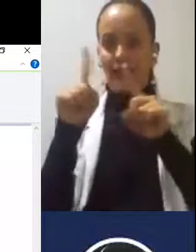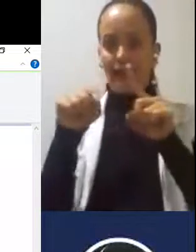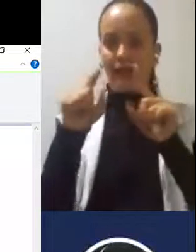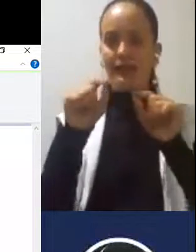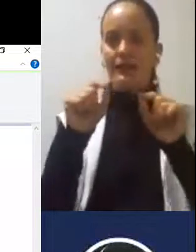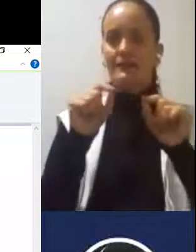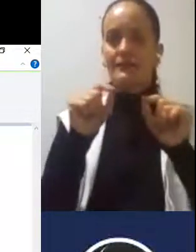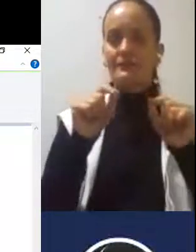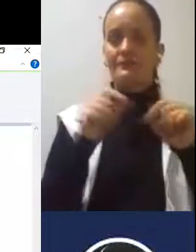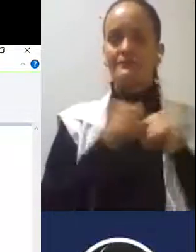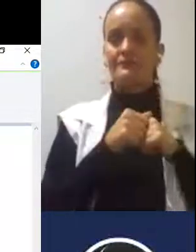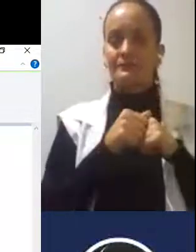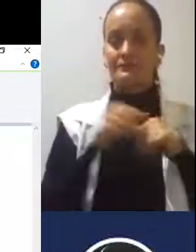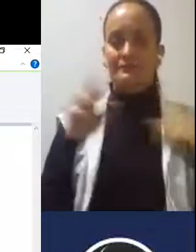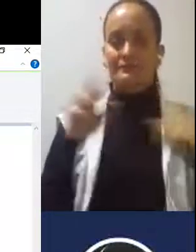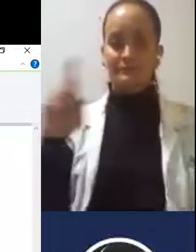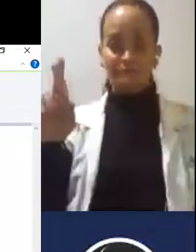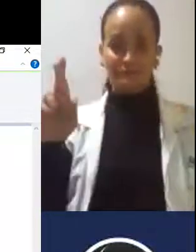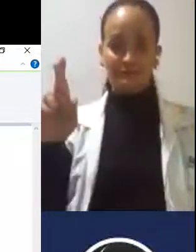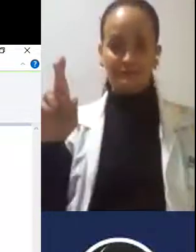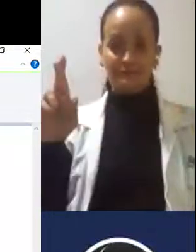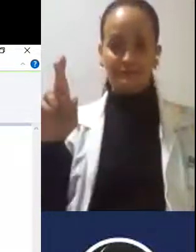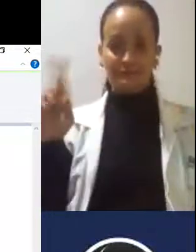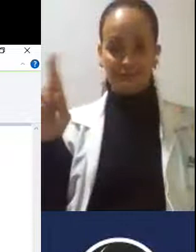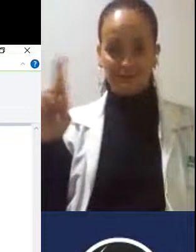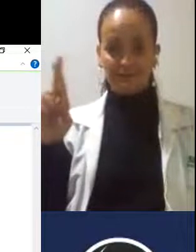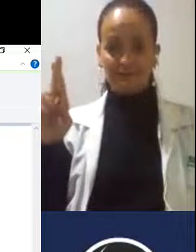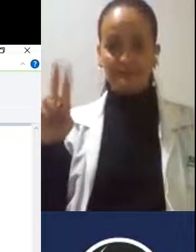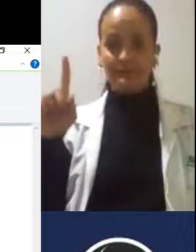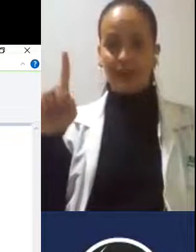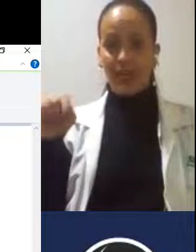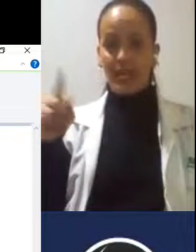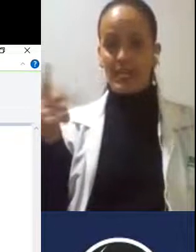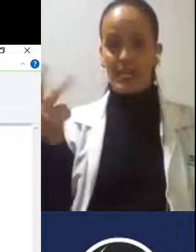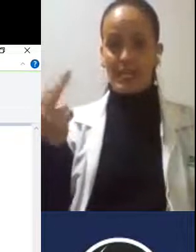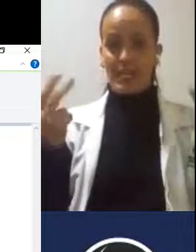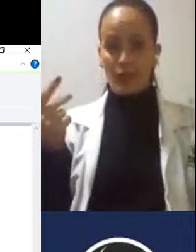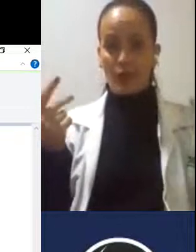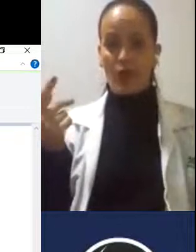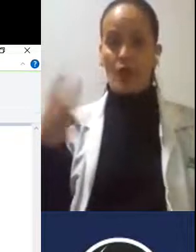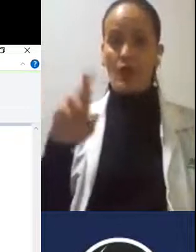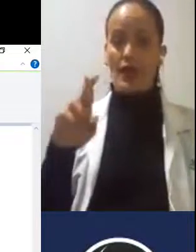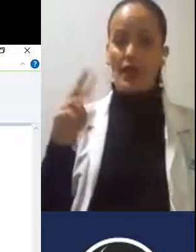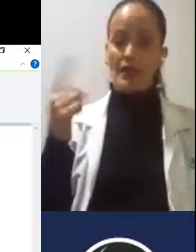a R1 mais R2 mais